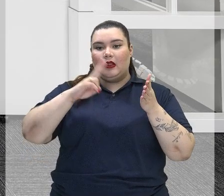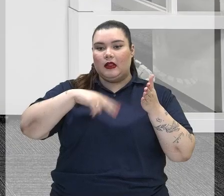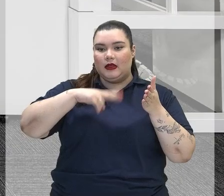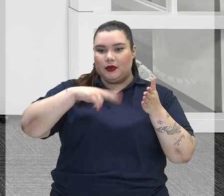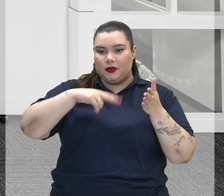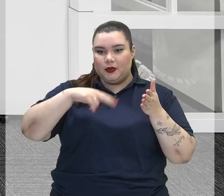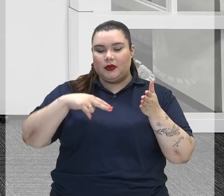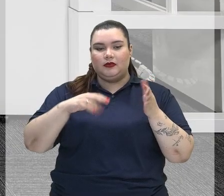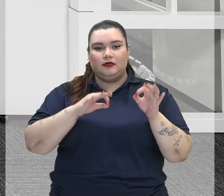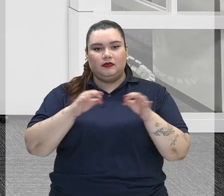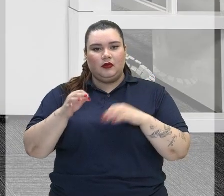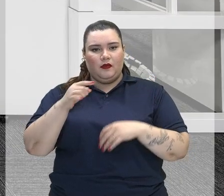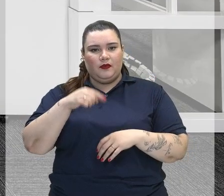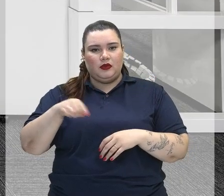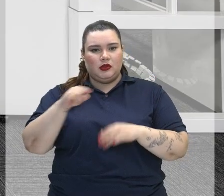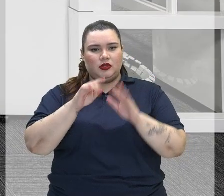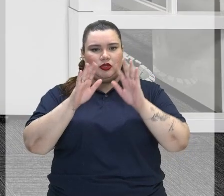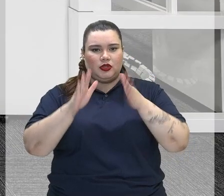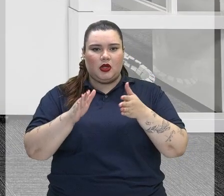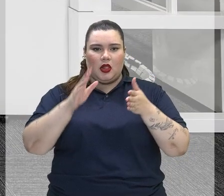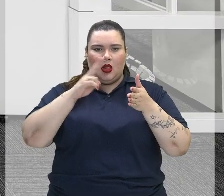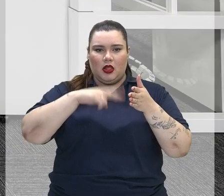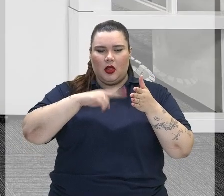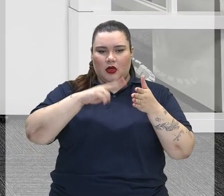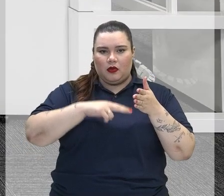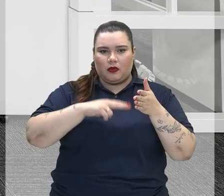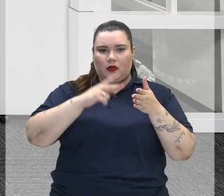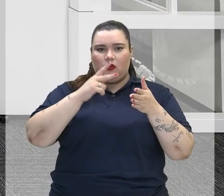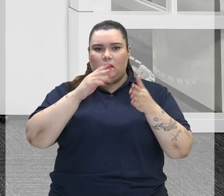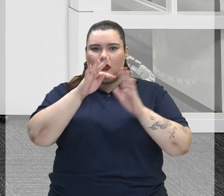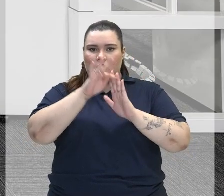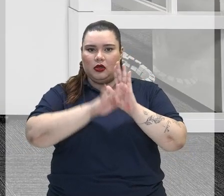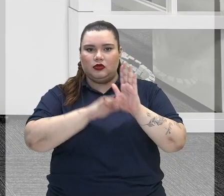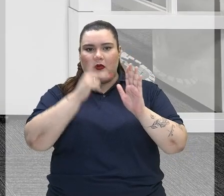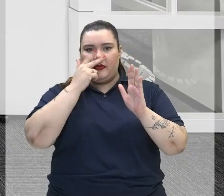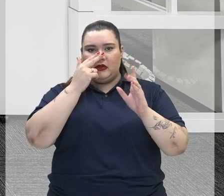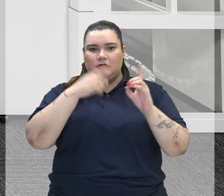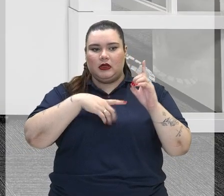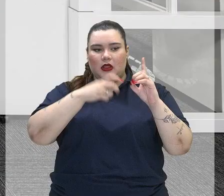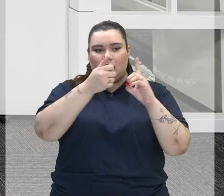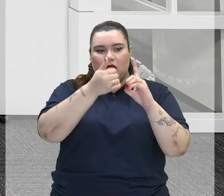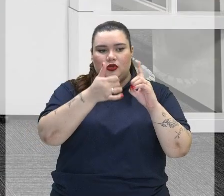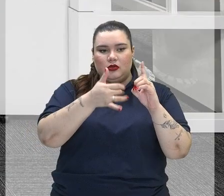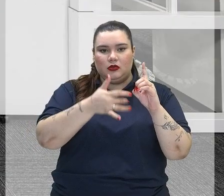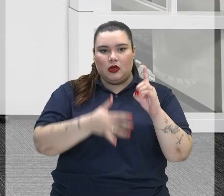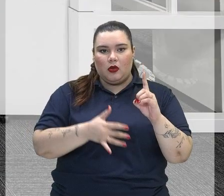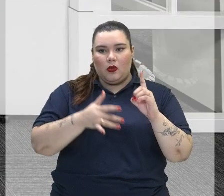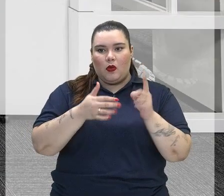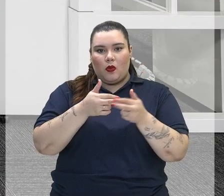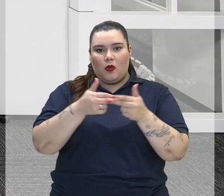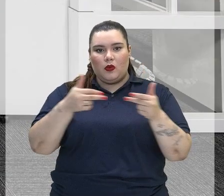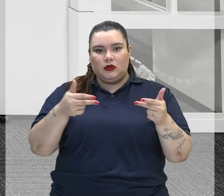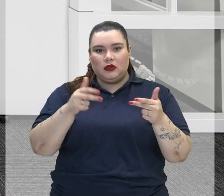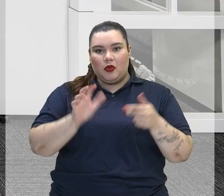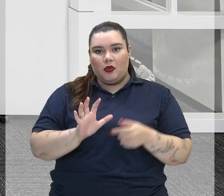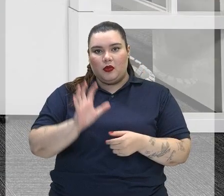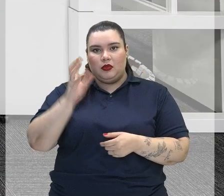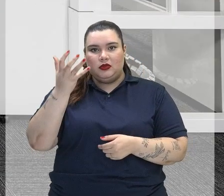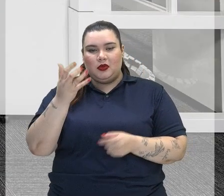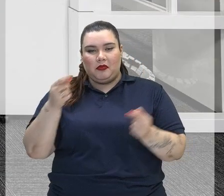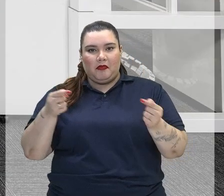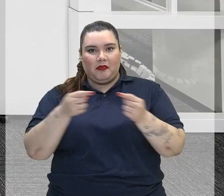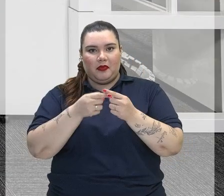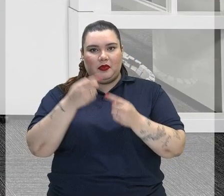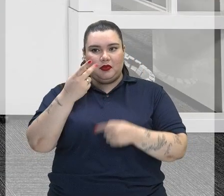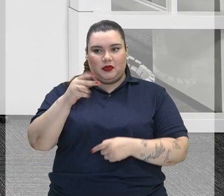Então, você já leu um texto que parecia estar descrevendo exatamente algo que aconteceu